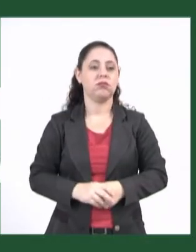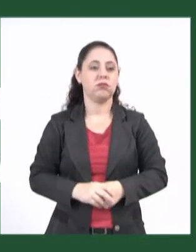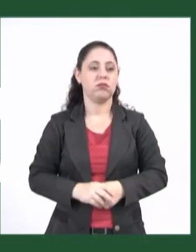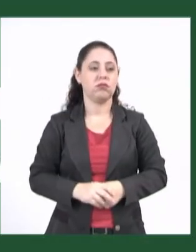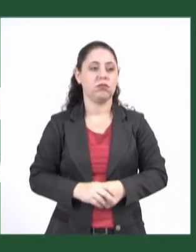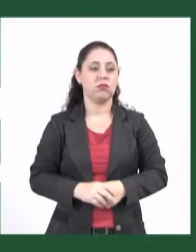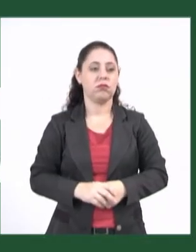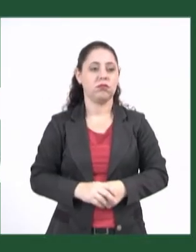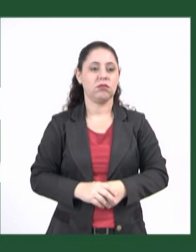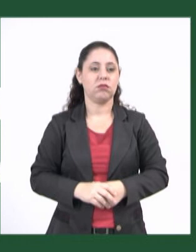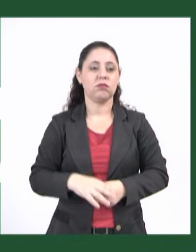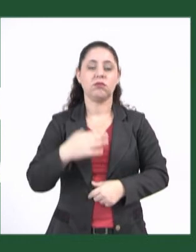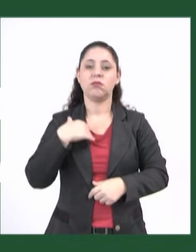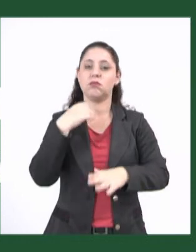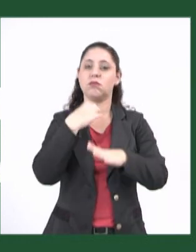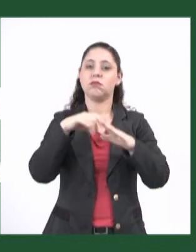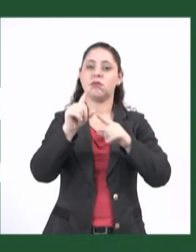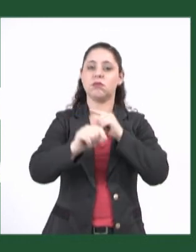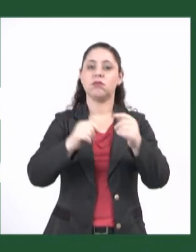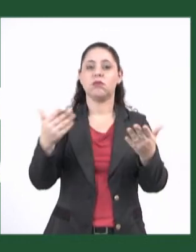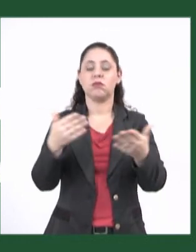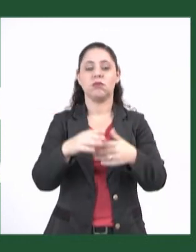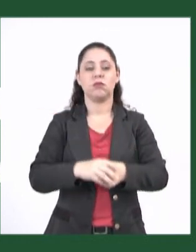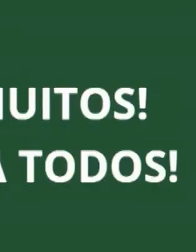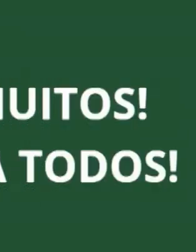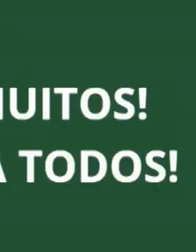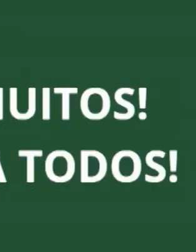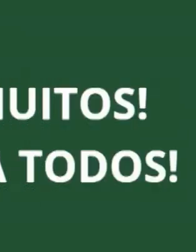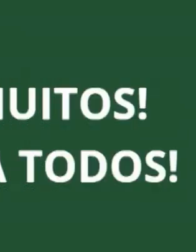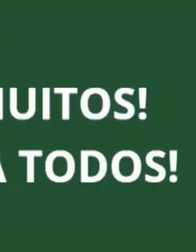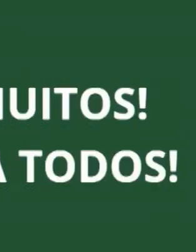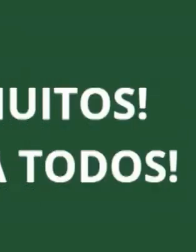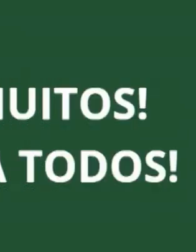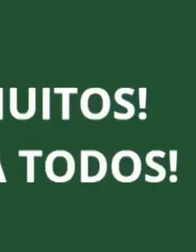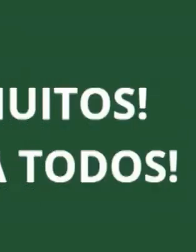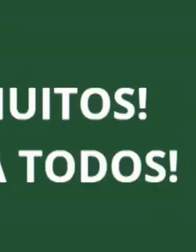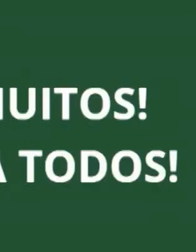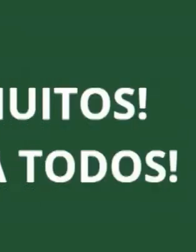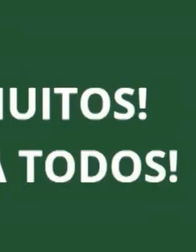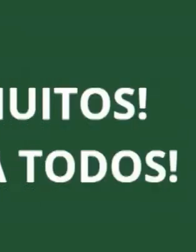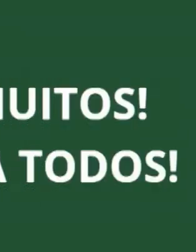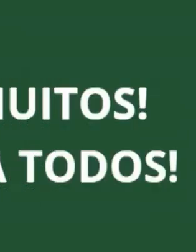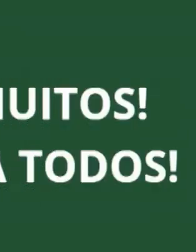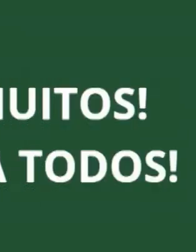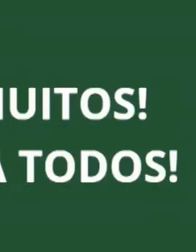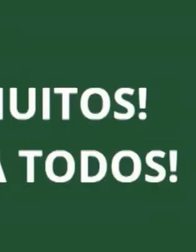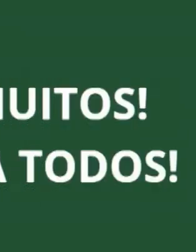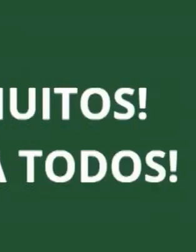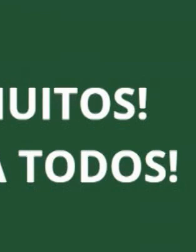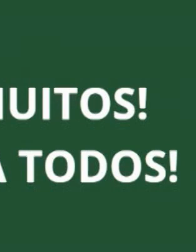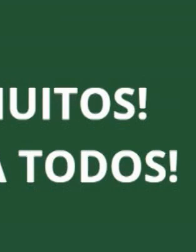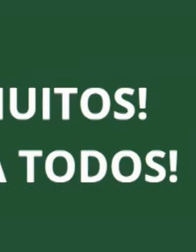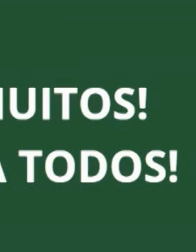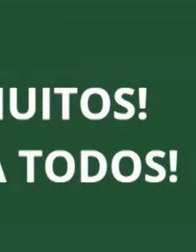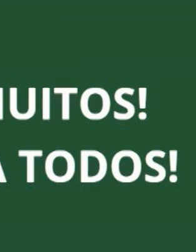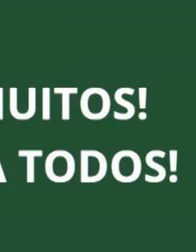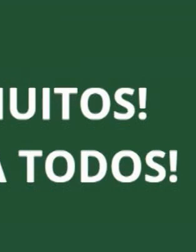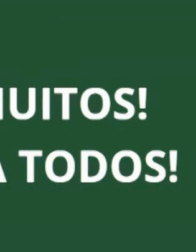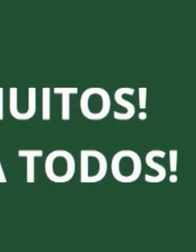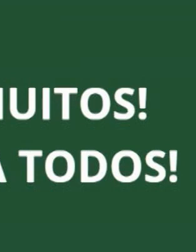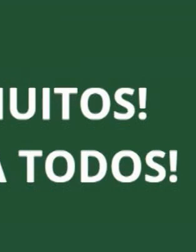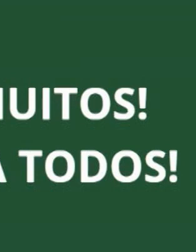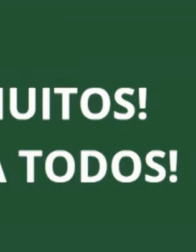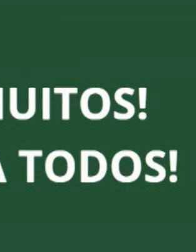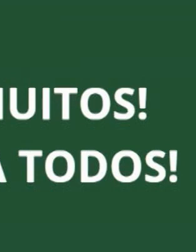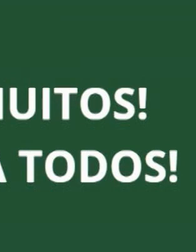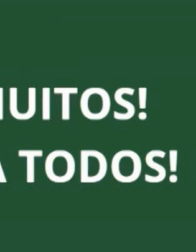povo, a minha mensagem aqui hoje é que Mato Grosso do Sul merece e precisa de um programa de restaurantes popular, porque é urgente para